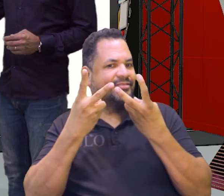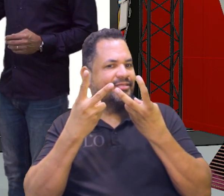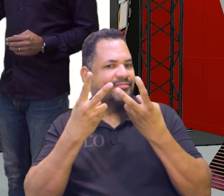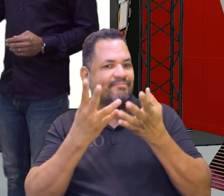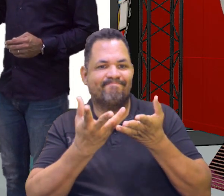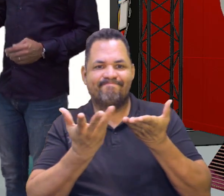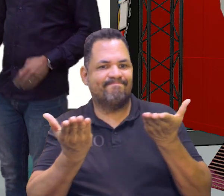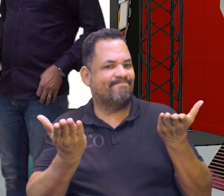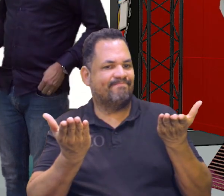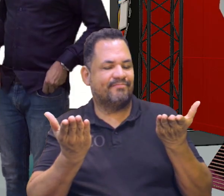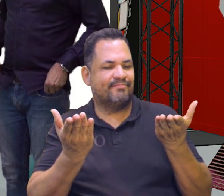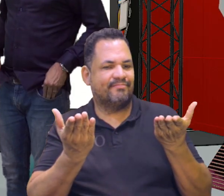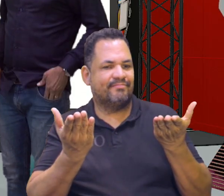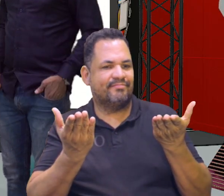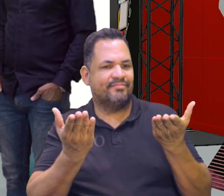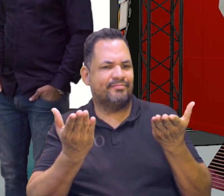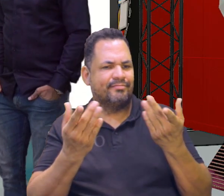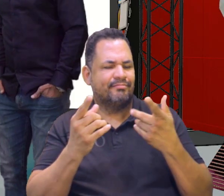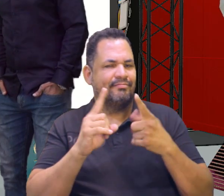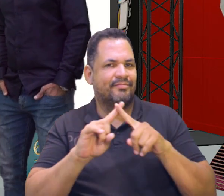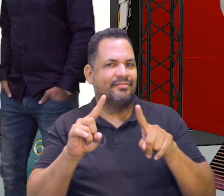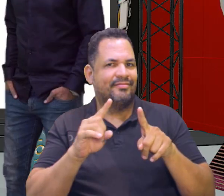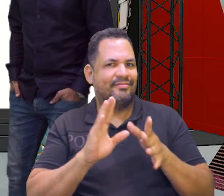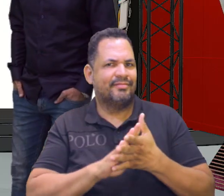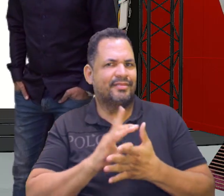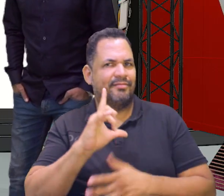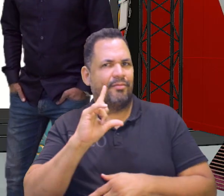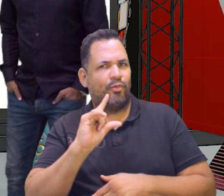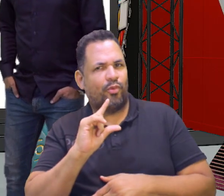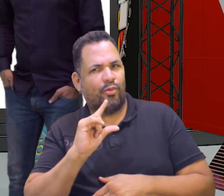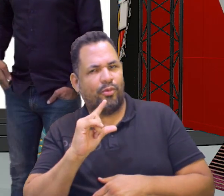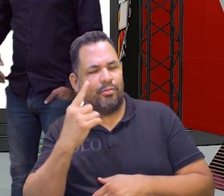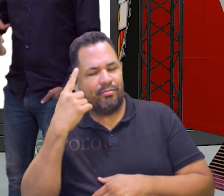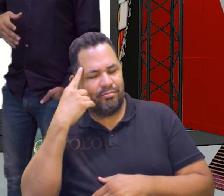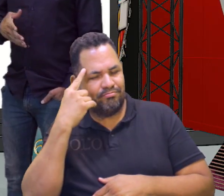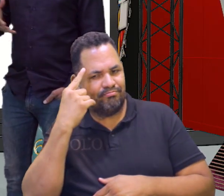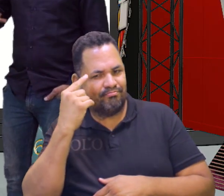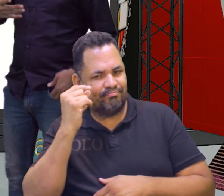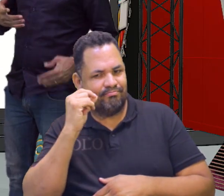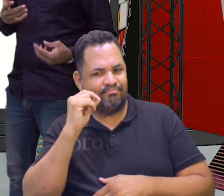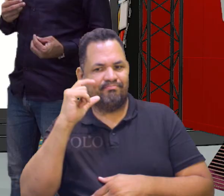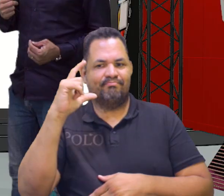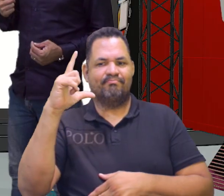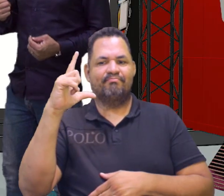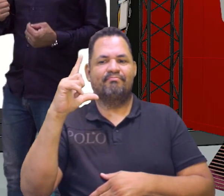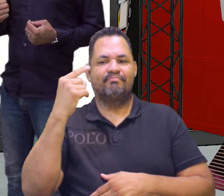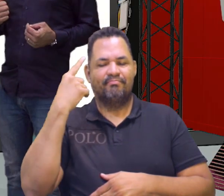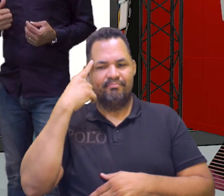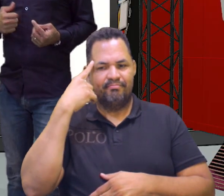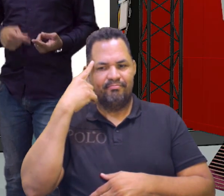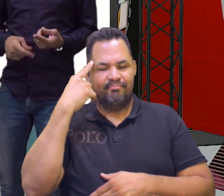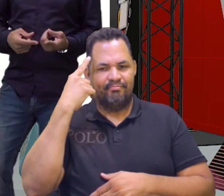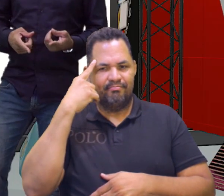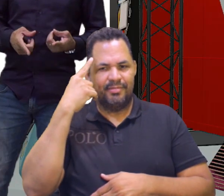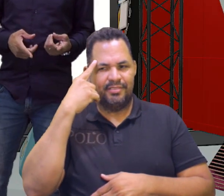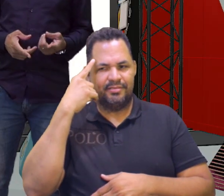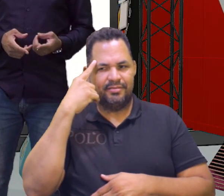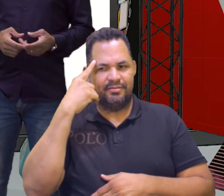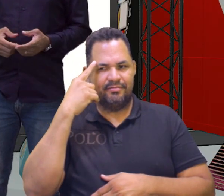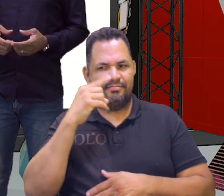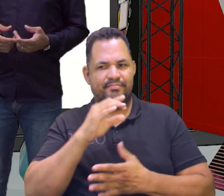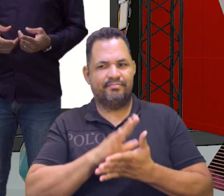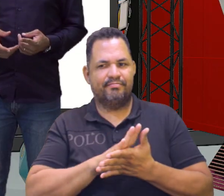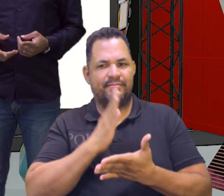pensando... Aí ele vai ficar, daqui a pouco ele fica assim, tá, mas pensa pouco ou pensa muito? Qual que é? Não, mas pensa com a gente. Você fica pensando, meia hora e